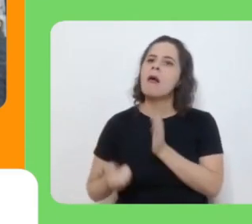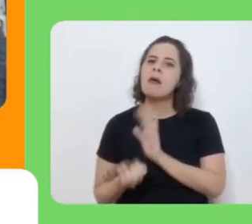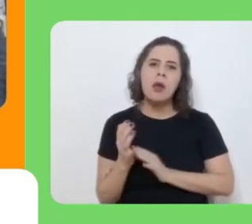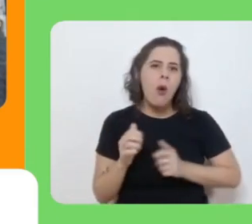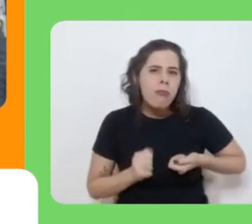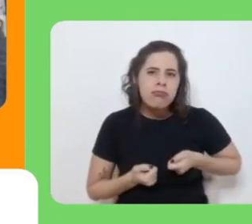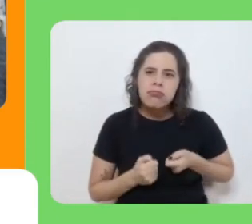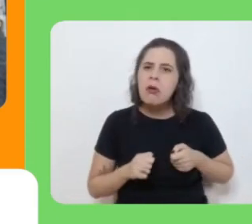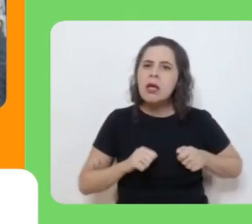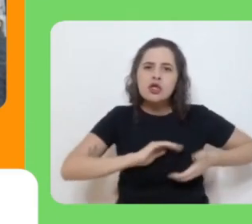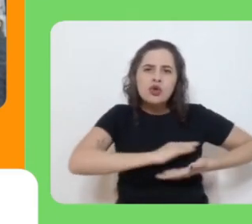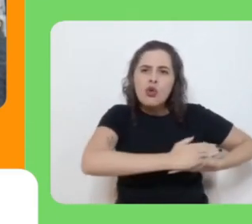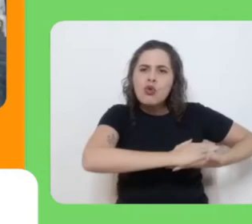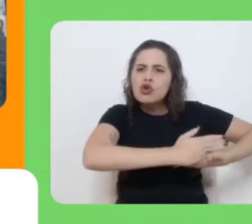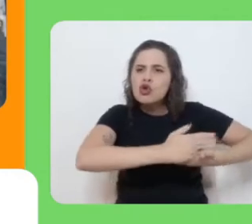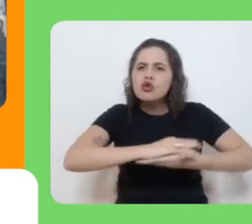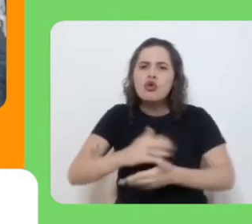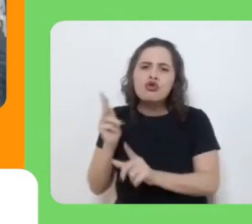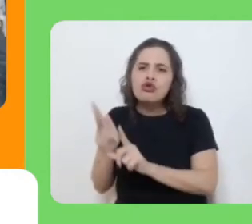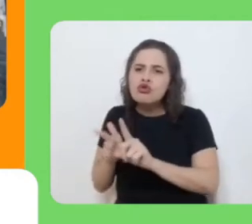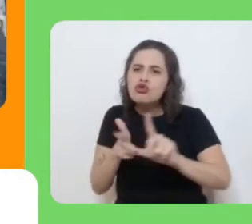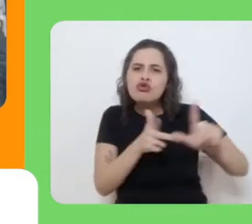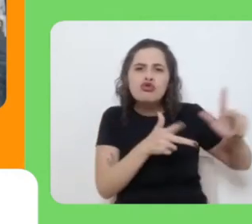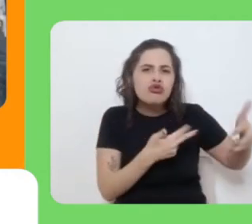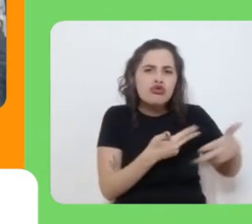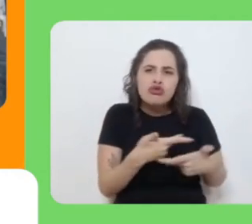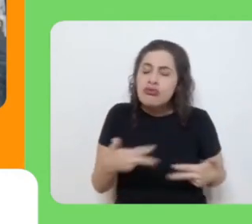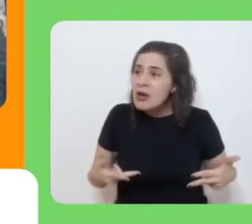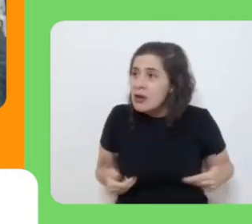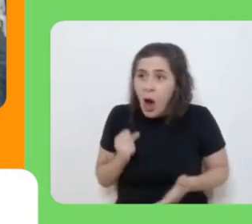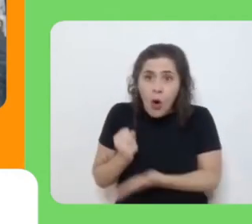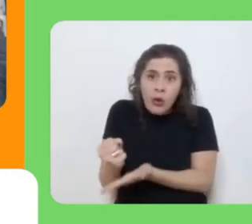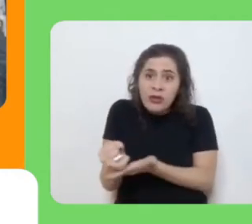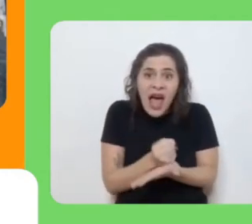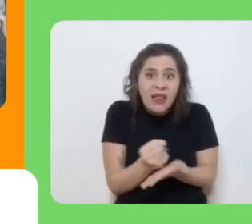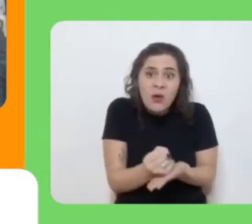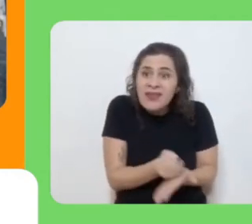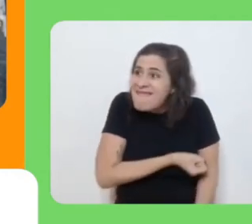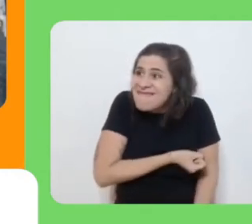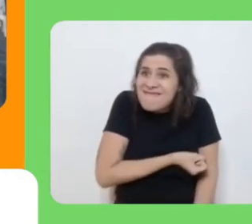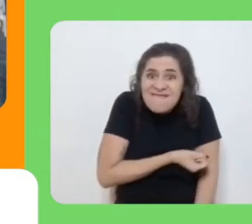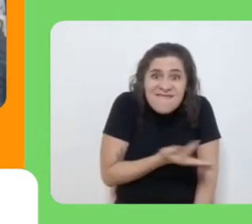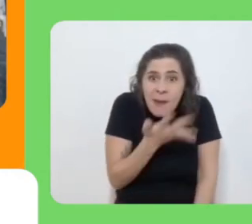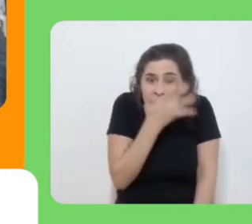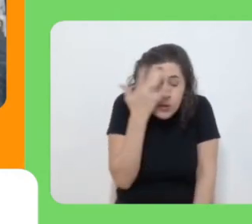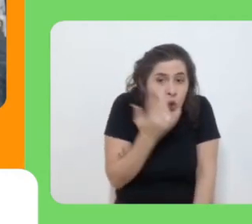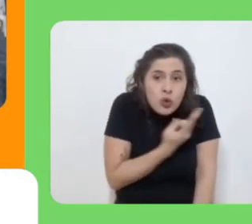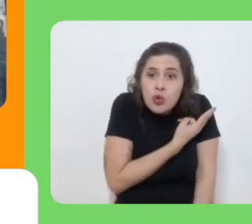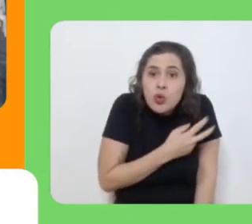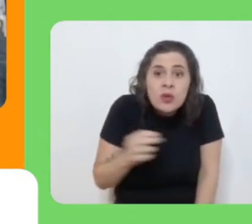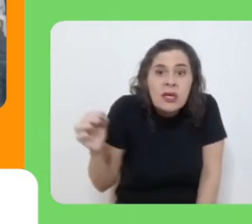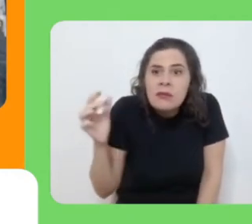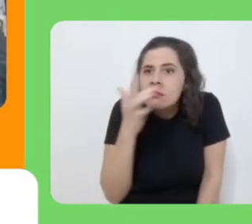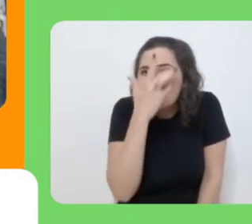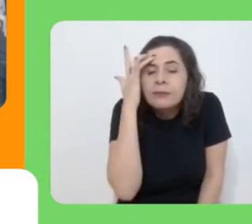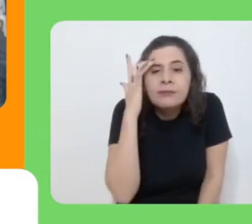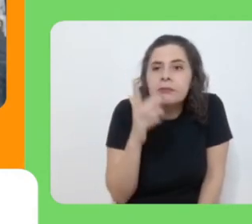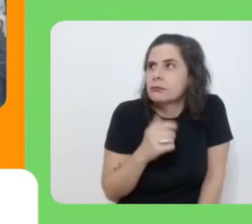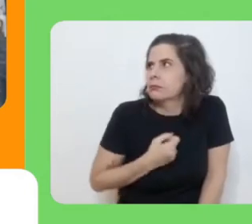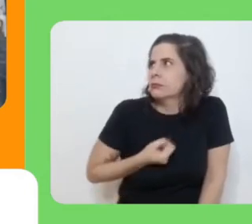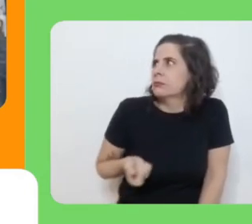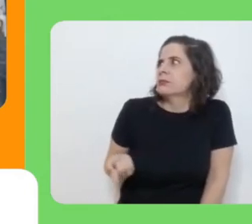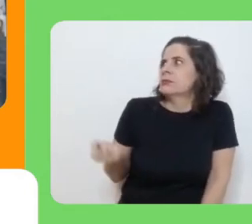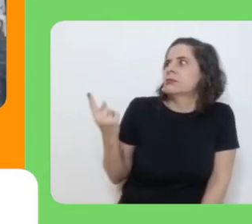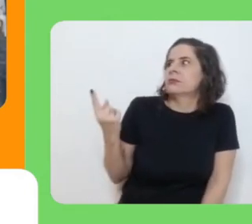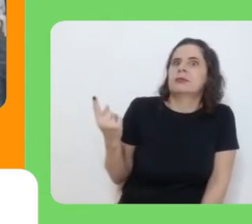contratando. Ah, tal estúdio tá contratando 200 game designers. Era absurdo, era bizarro. Era uma coisa. Assim, a gente que tá